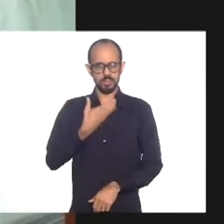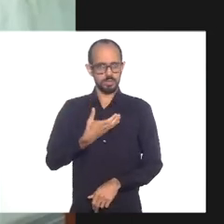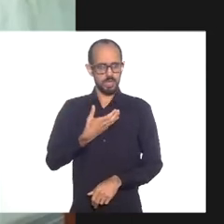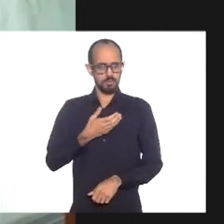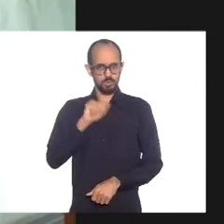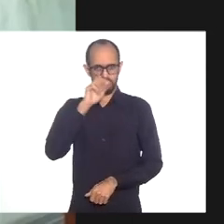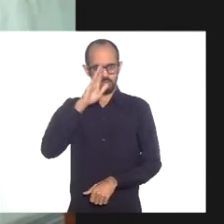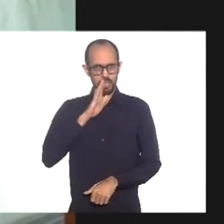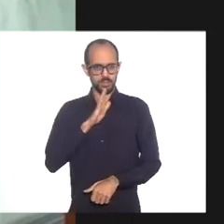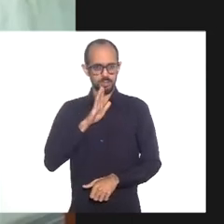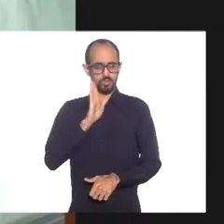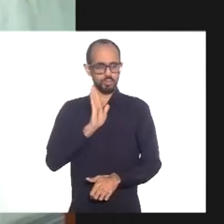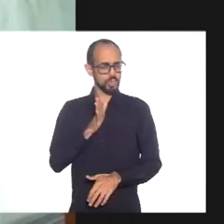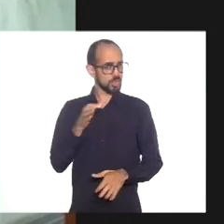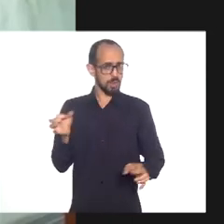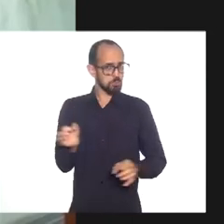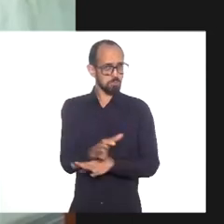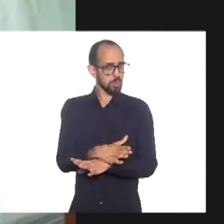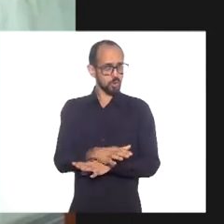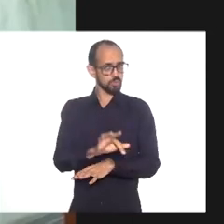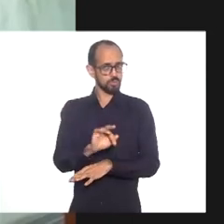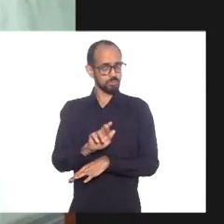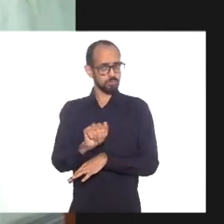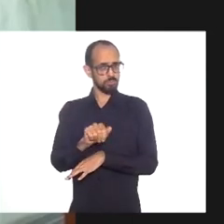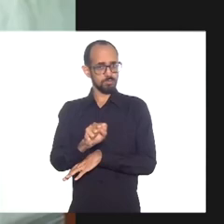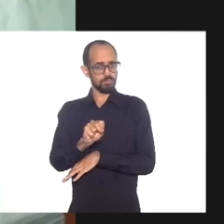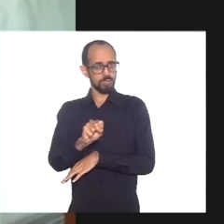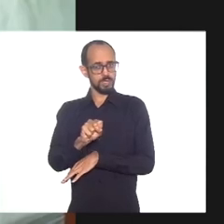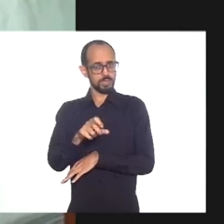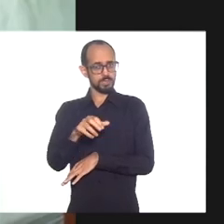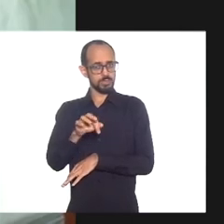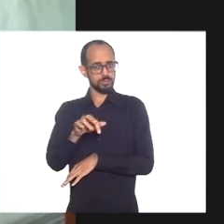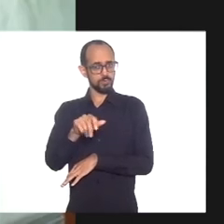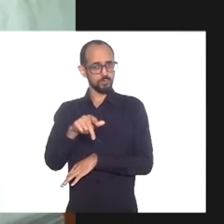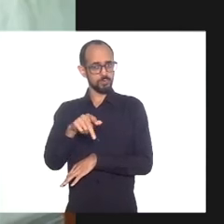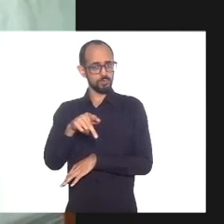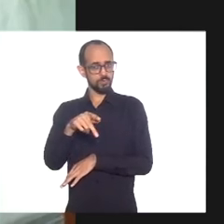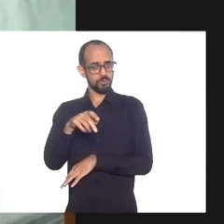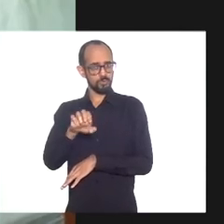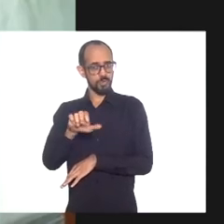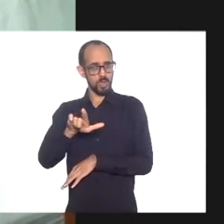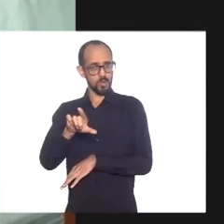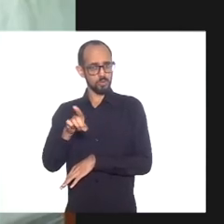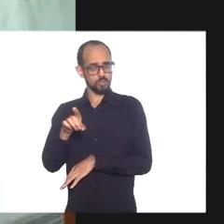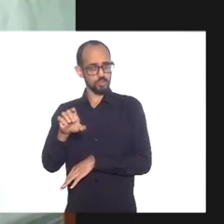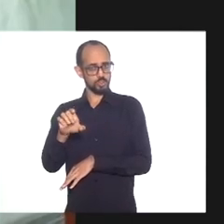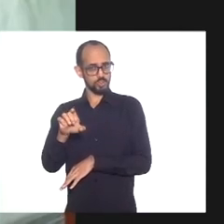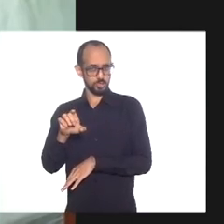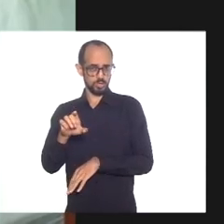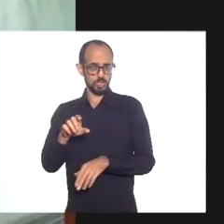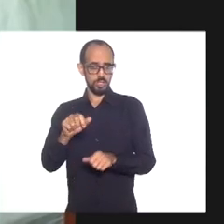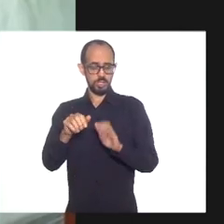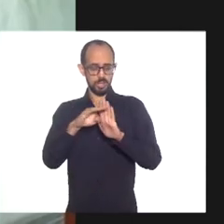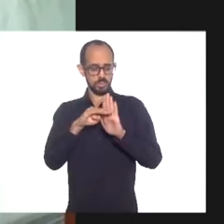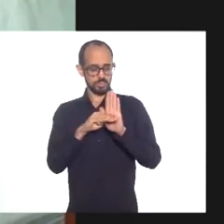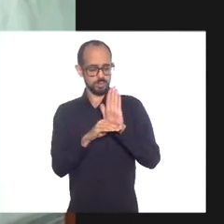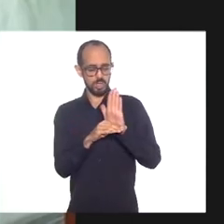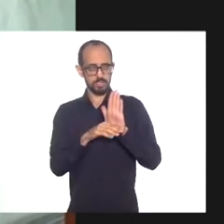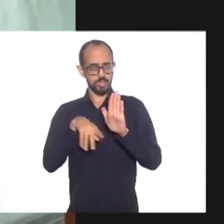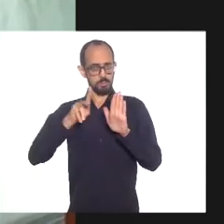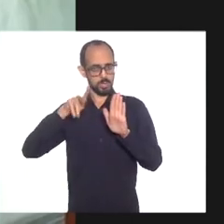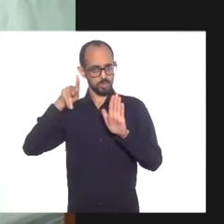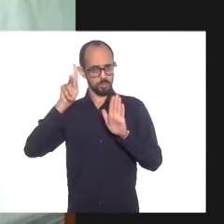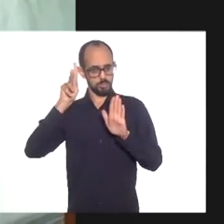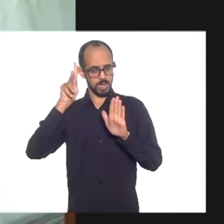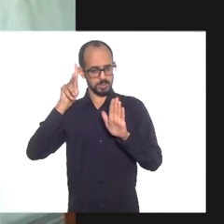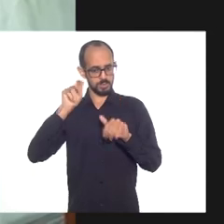já saiu do estaleiro Brasfel. E na listagem, né, na apresentação da Petrobras, inclusive, doutor